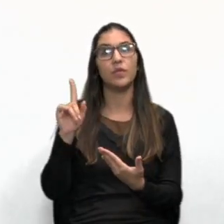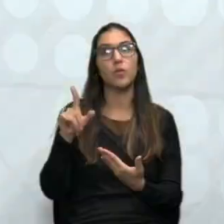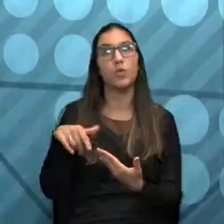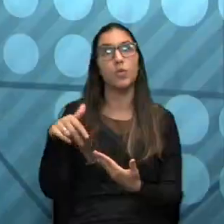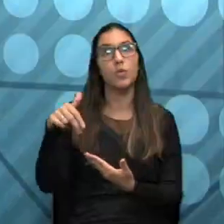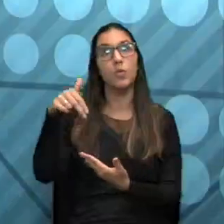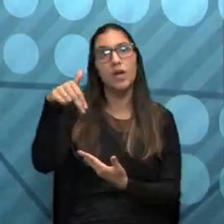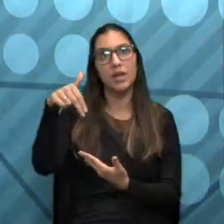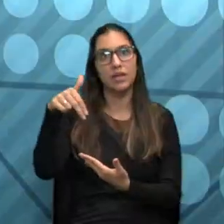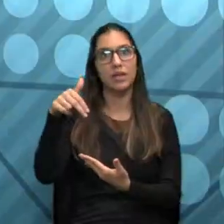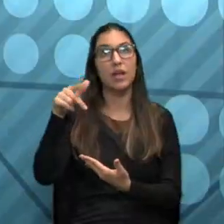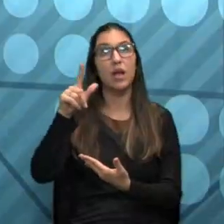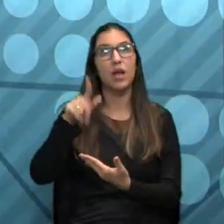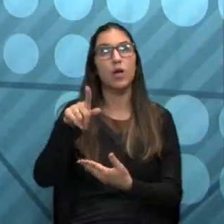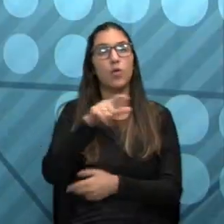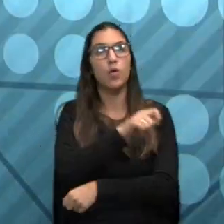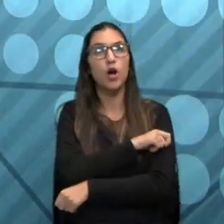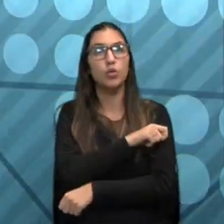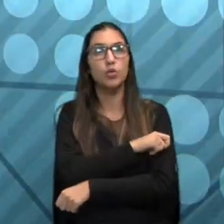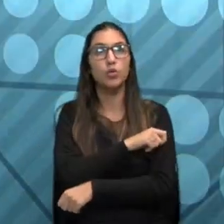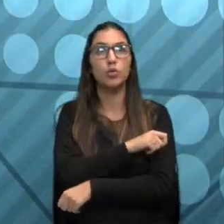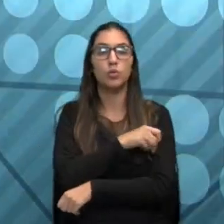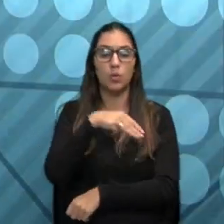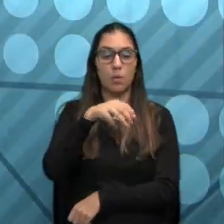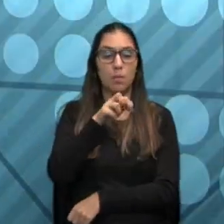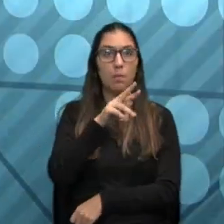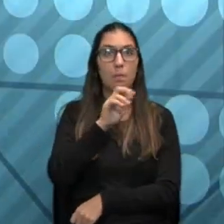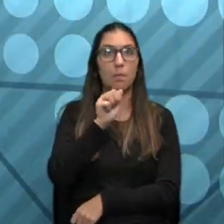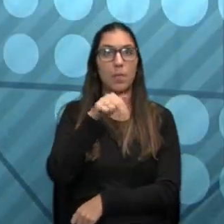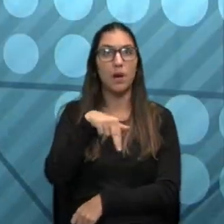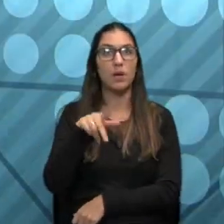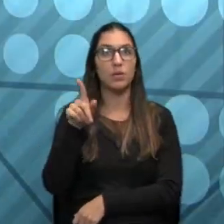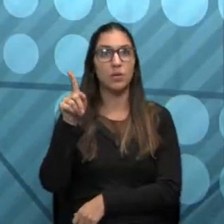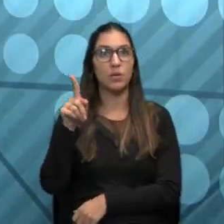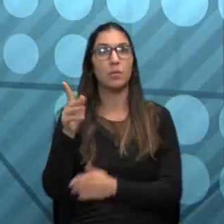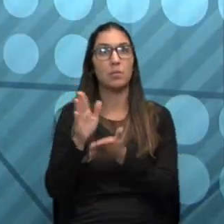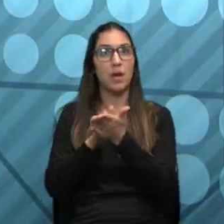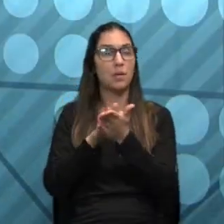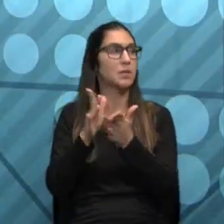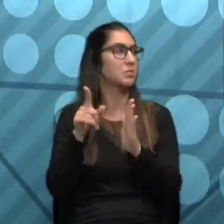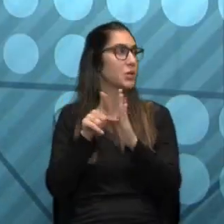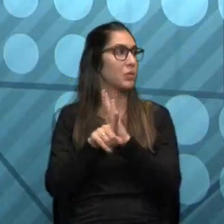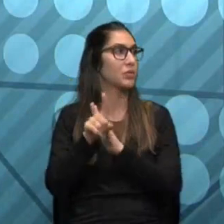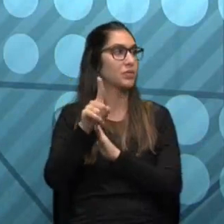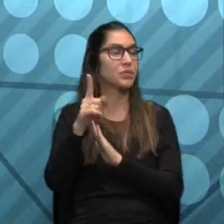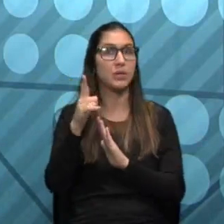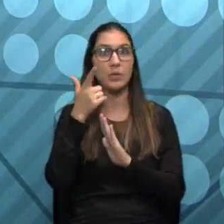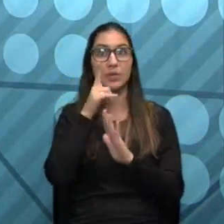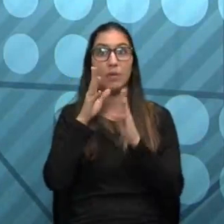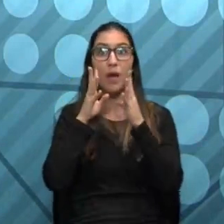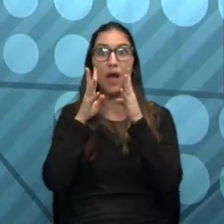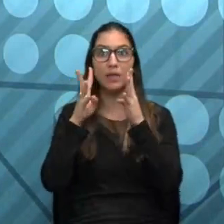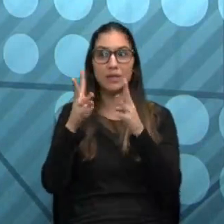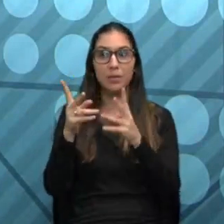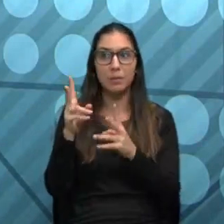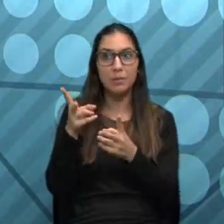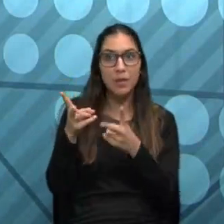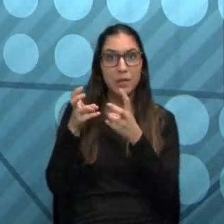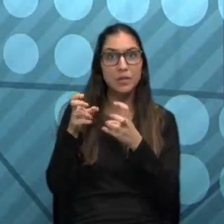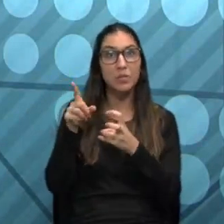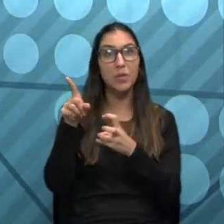é o N. O aluno lá, Marlon, de Sete Lagoas, parabéns pela pergunta, você então prestou atenção e viu que